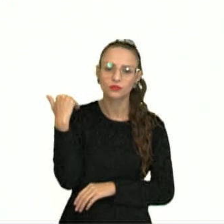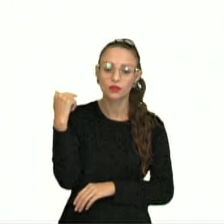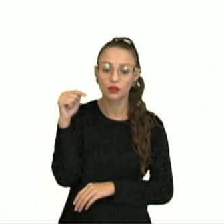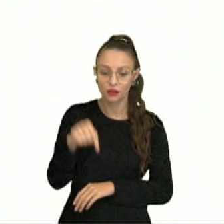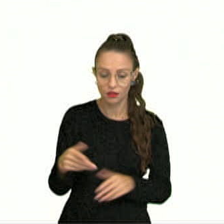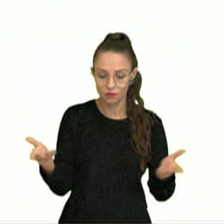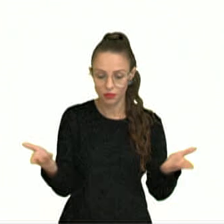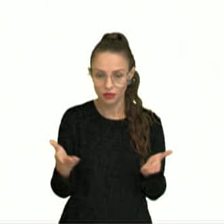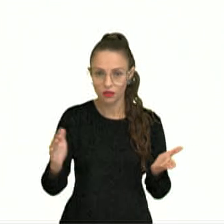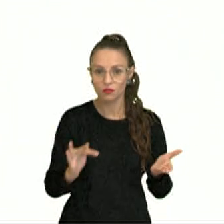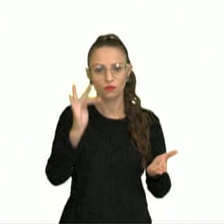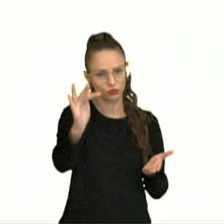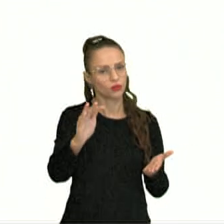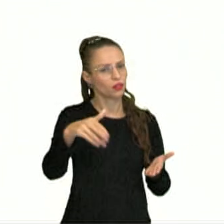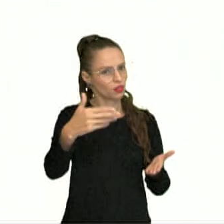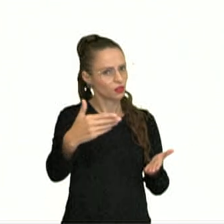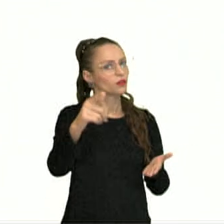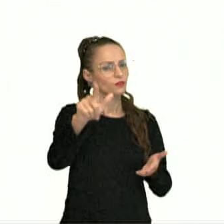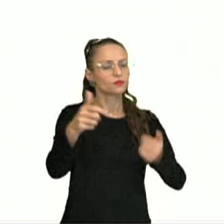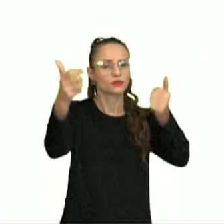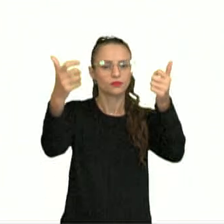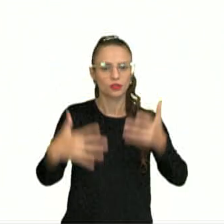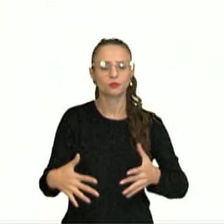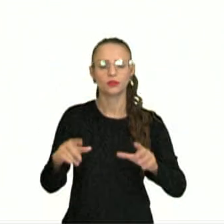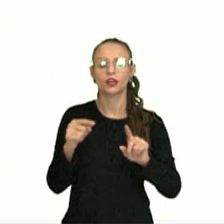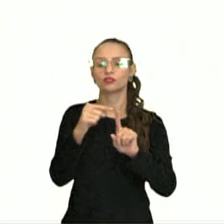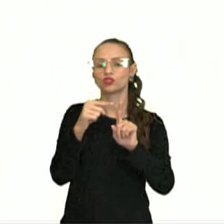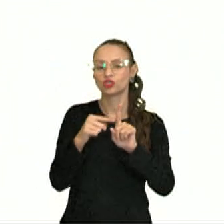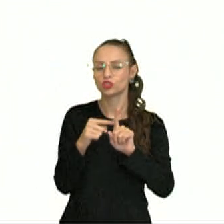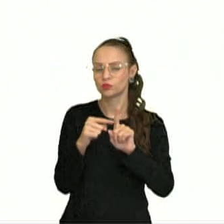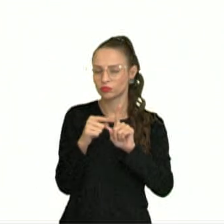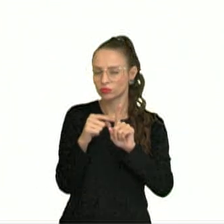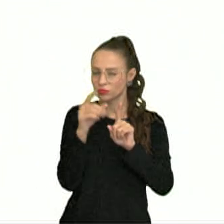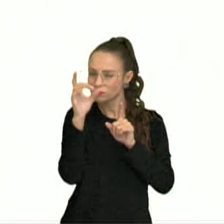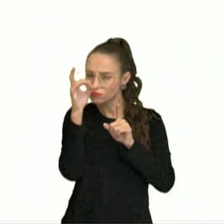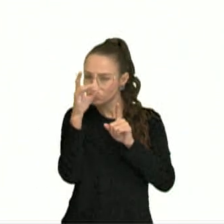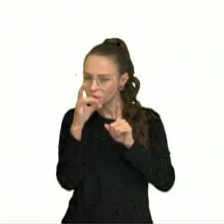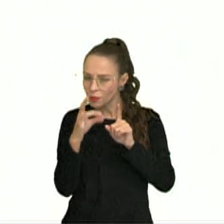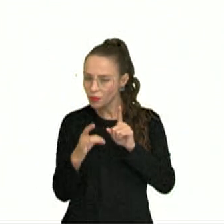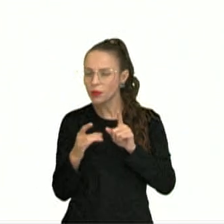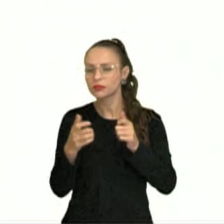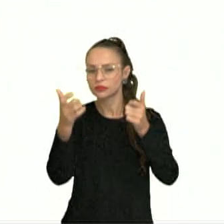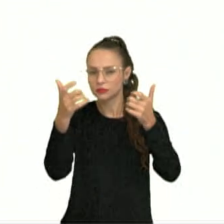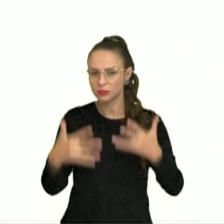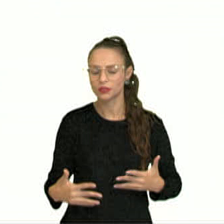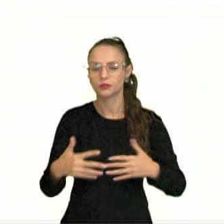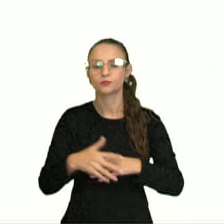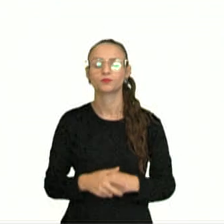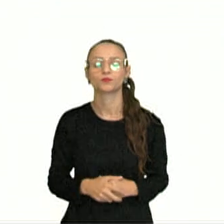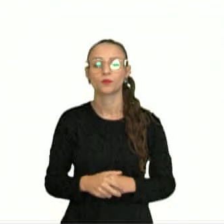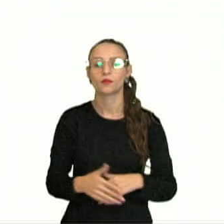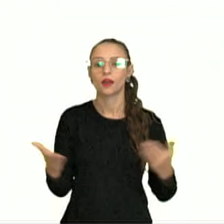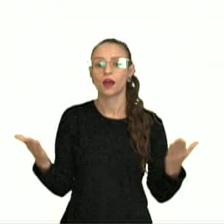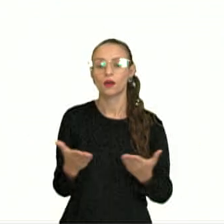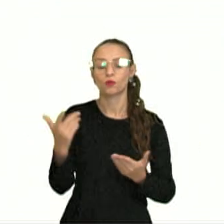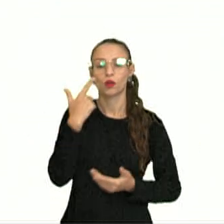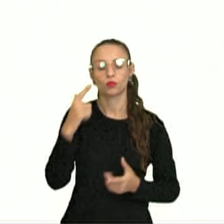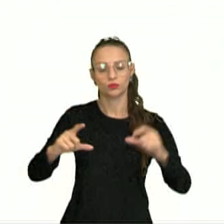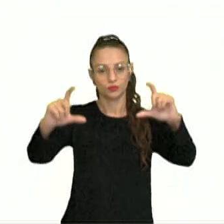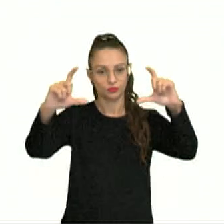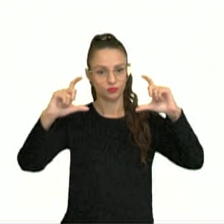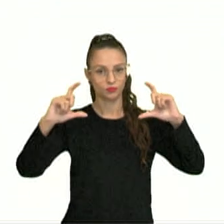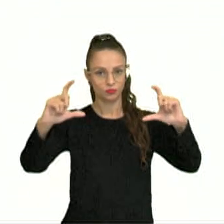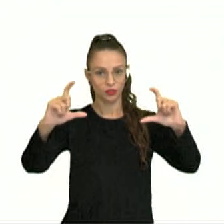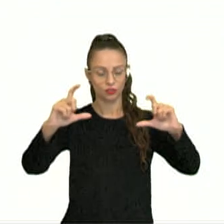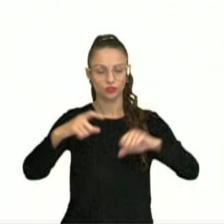ainda, né? Logo mais adiante trabalharemos esses tipos, certo? Mais uma partezinha lá. Agora mudando então